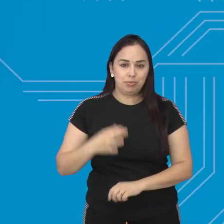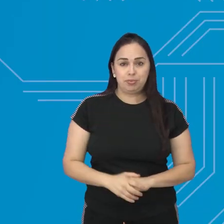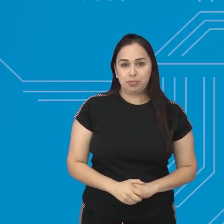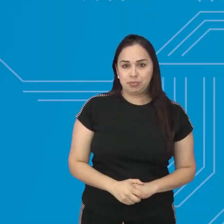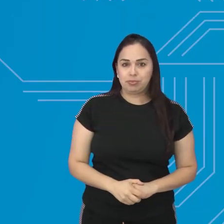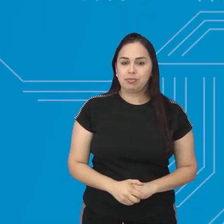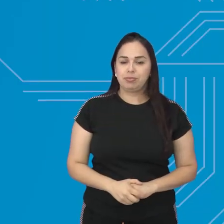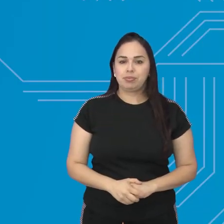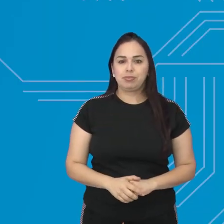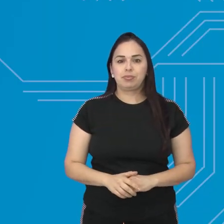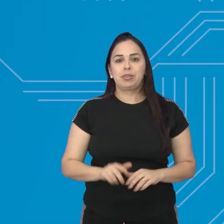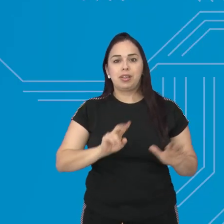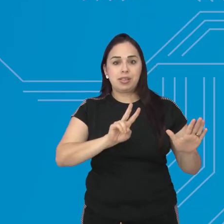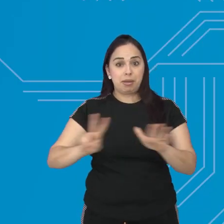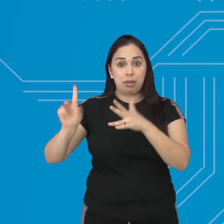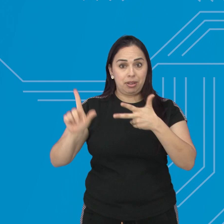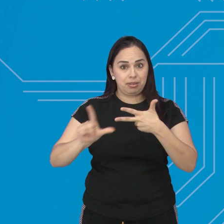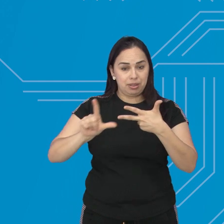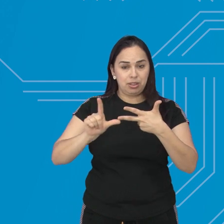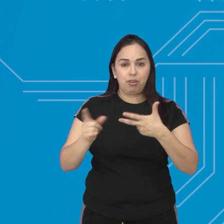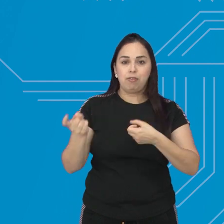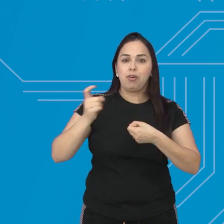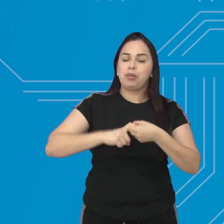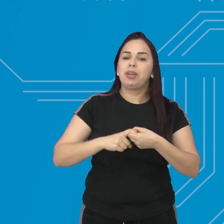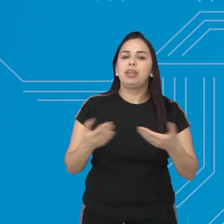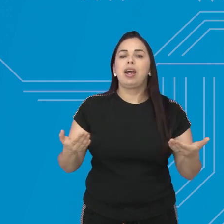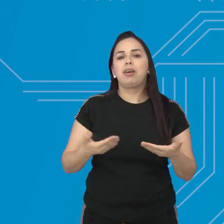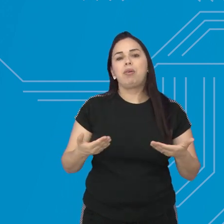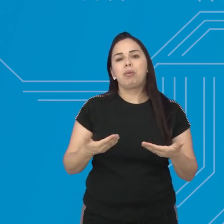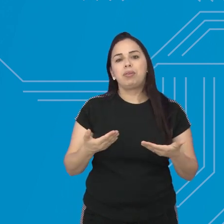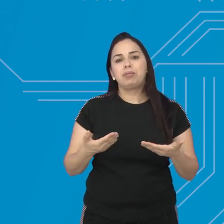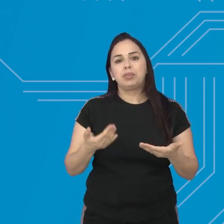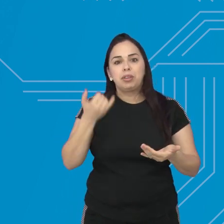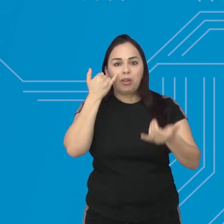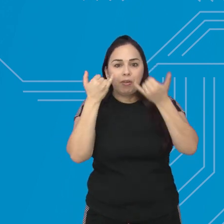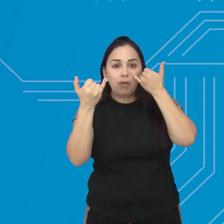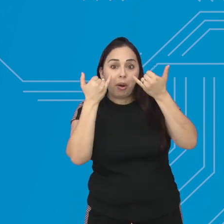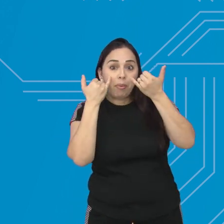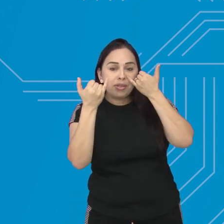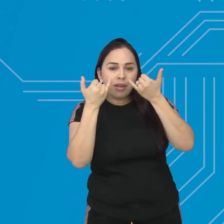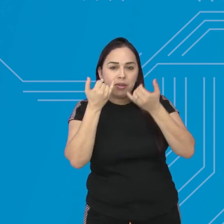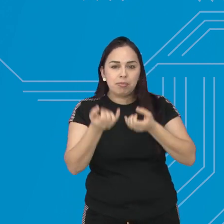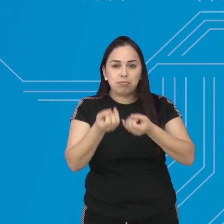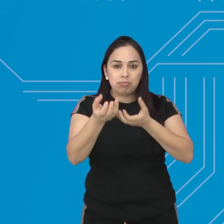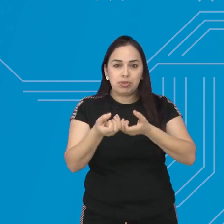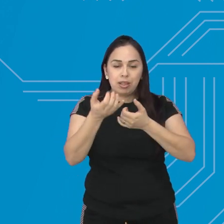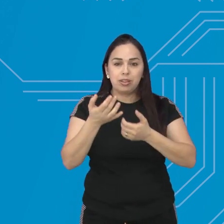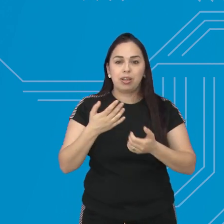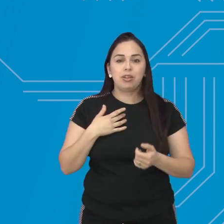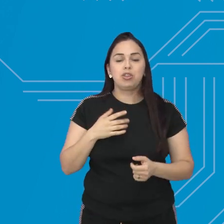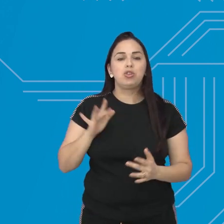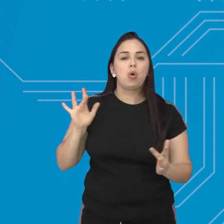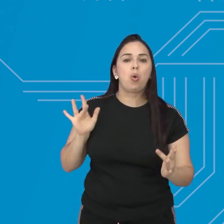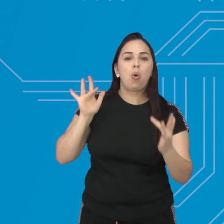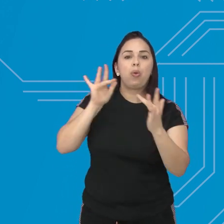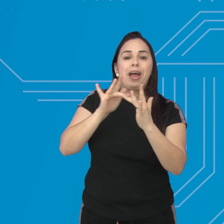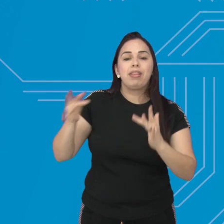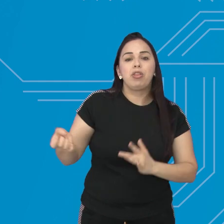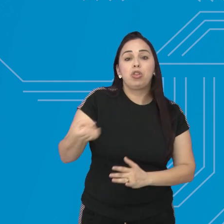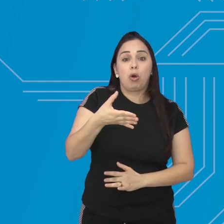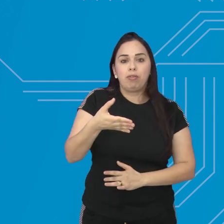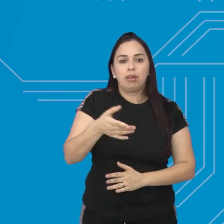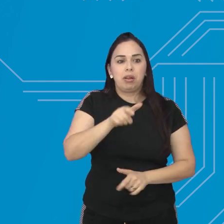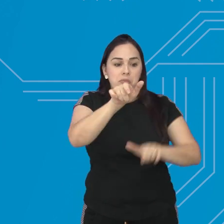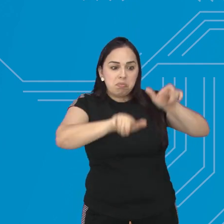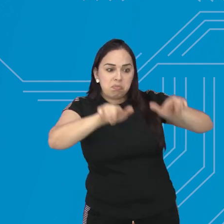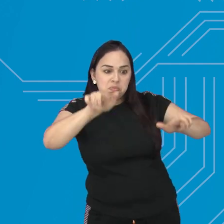E o Semana Legislativa está de volta. E nesse bloco a gente aproveita para te deixar informado sobre as novas ferramentas interativas e de